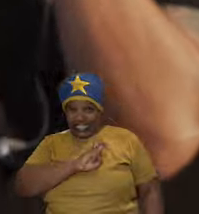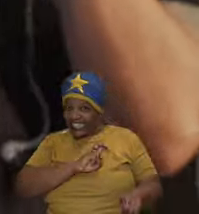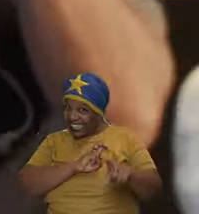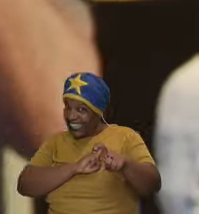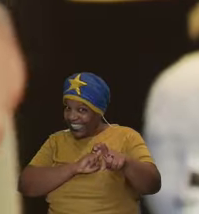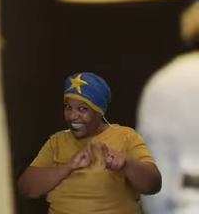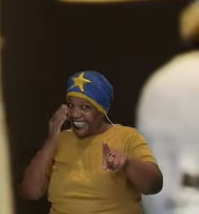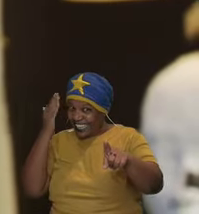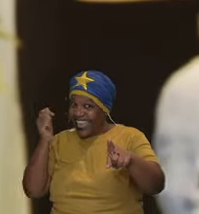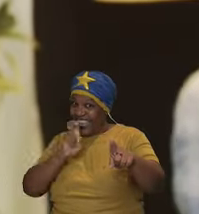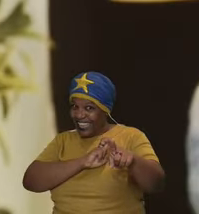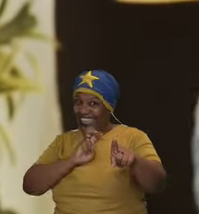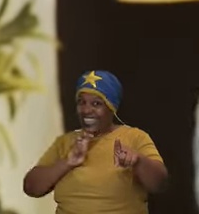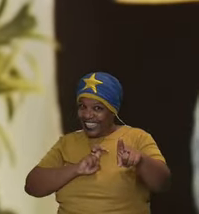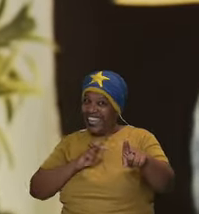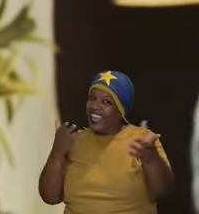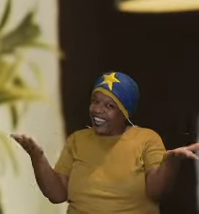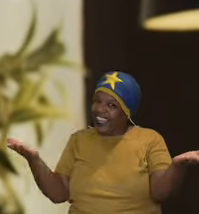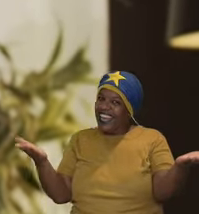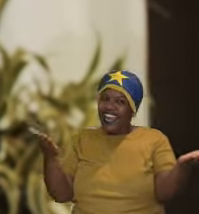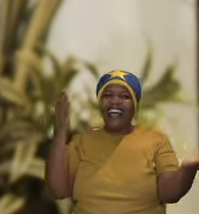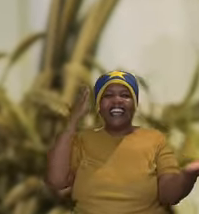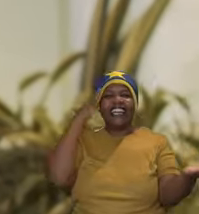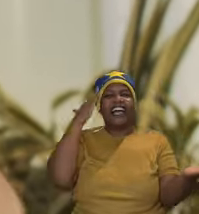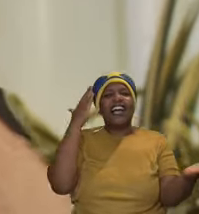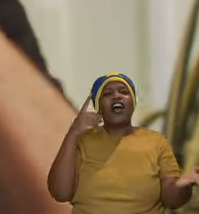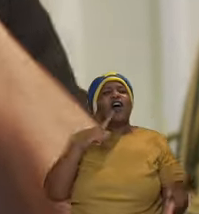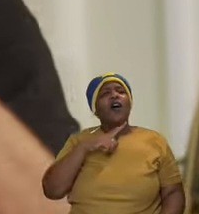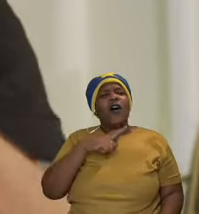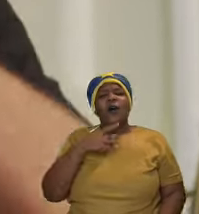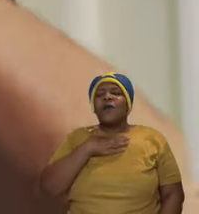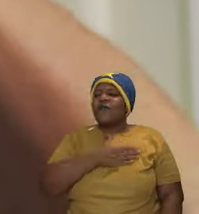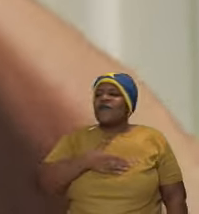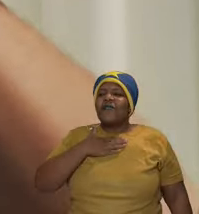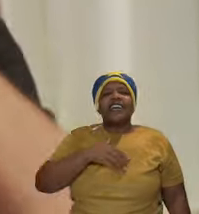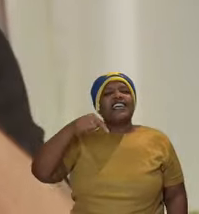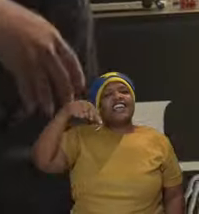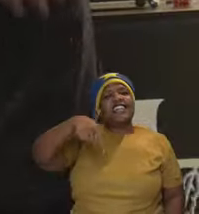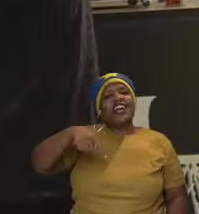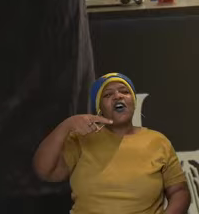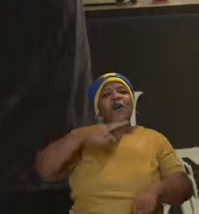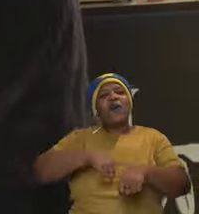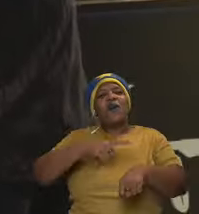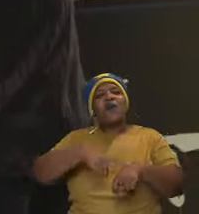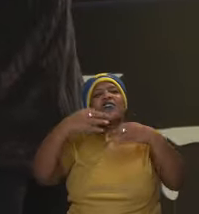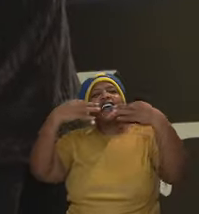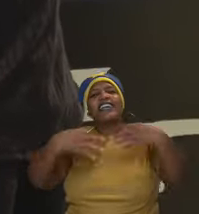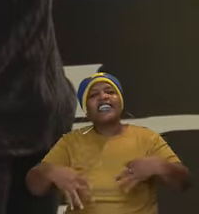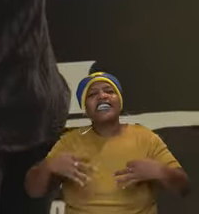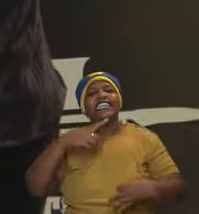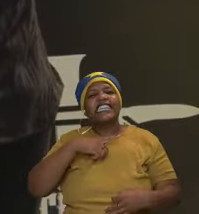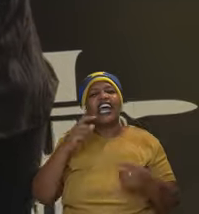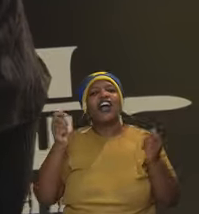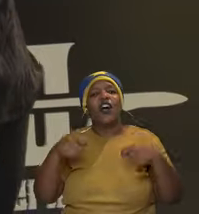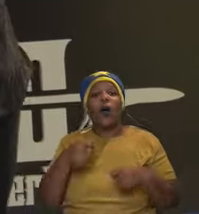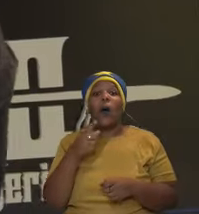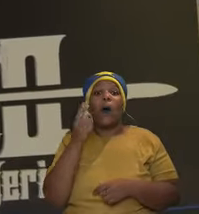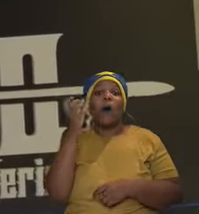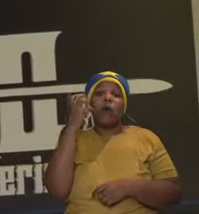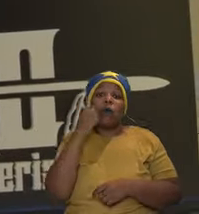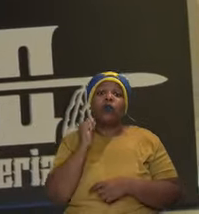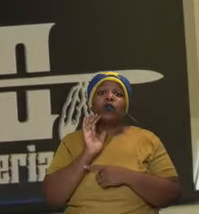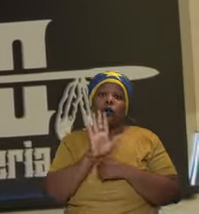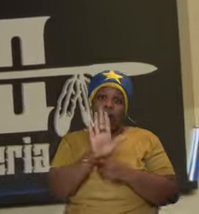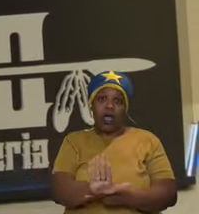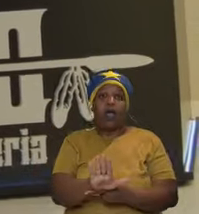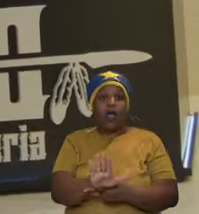ligado. Rapaziada, muito feliz de estar aqui com vocês, compartilhando esse momento. Rapaziada que tem condições de doar, mano. Eu sei que